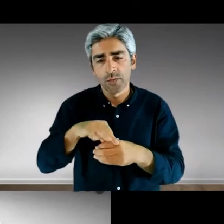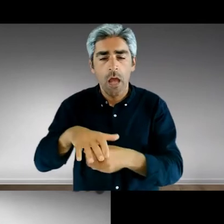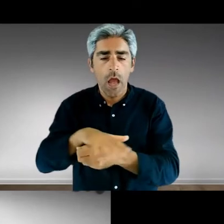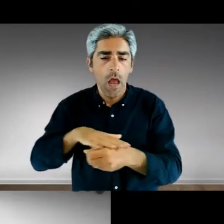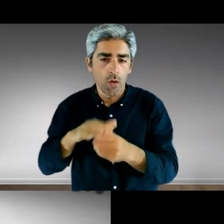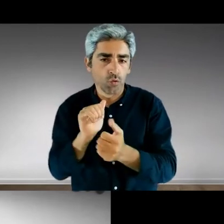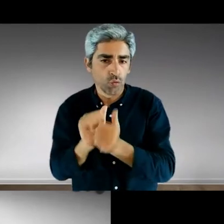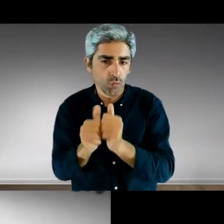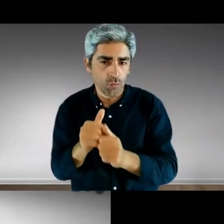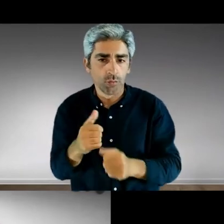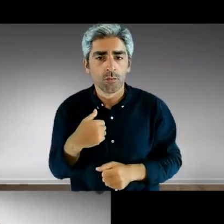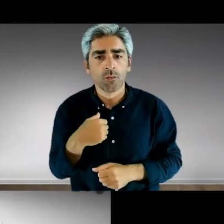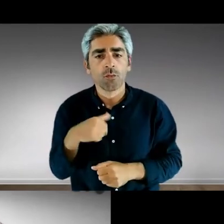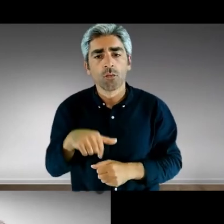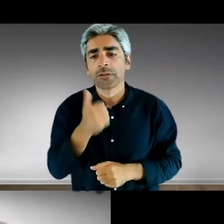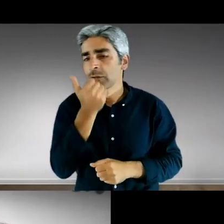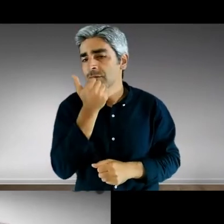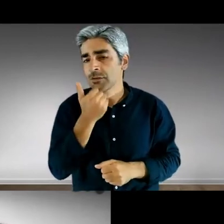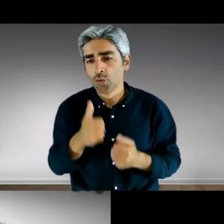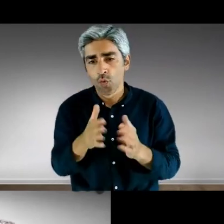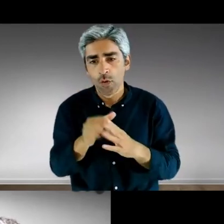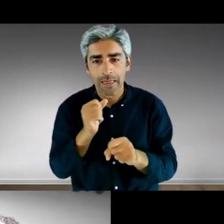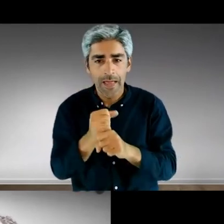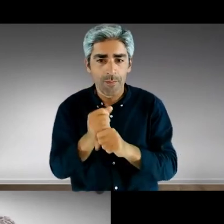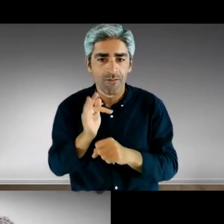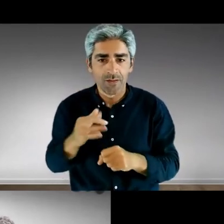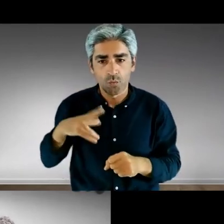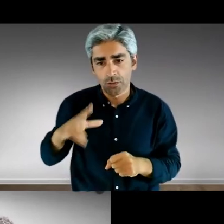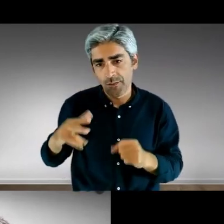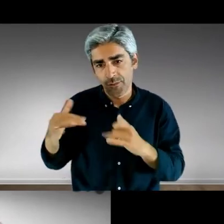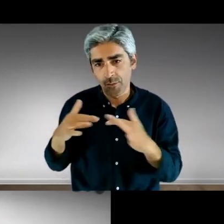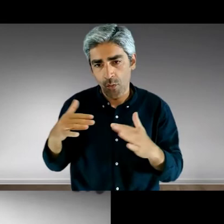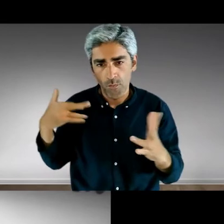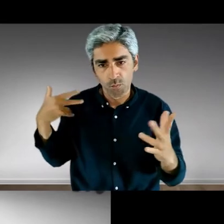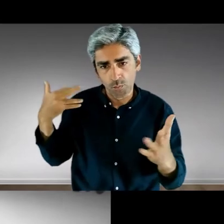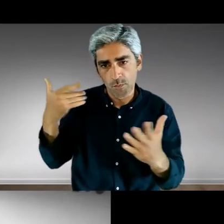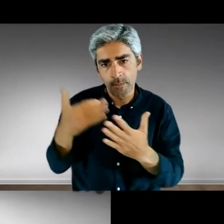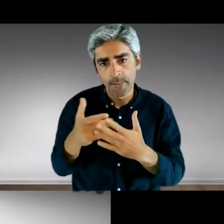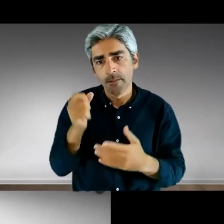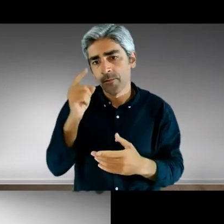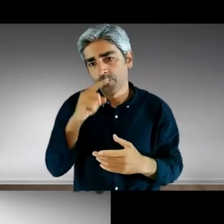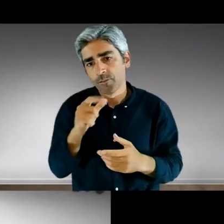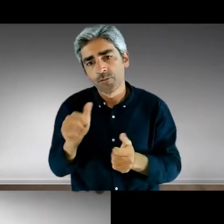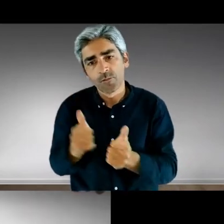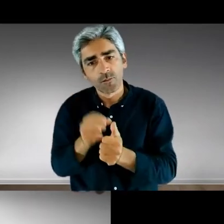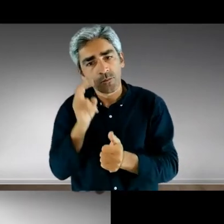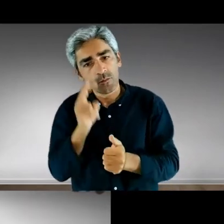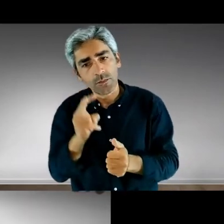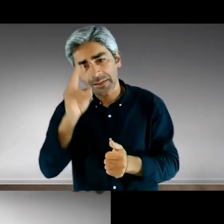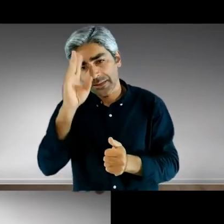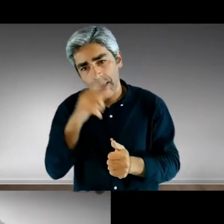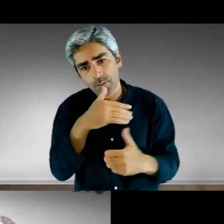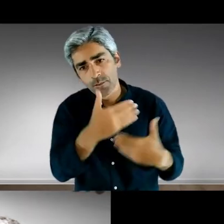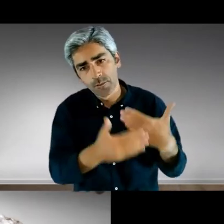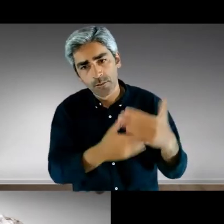isto. Nós hoje estamos muito satisfeitos com todo o trabalho que a Federação Portuguesa de Futebol está a fazer. Quem acompanha mais ou menos está a